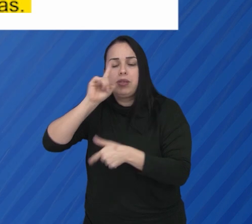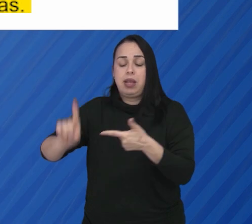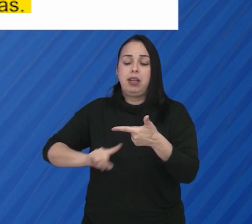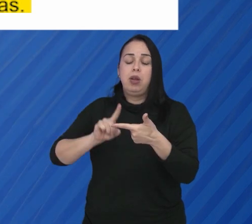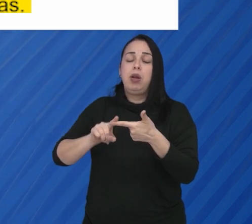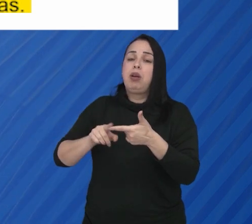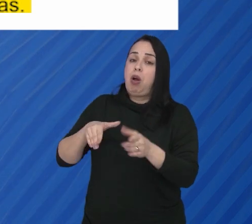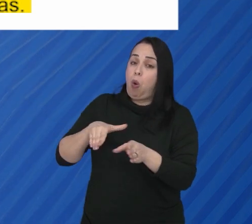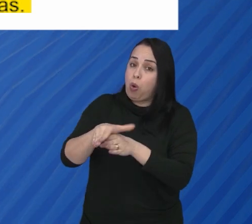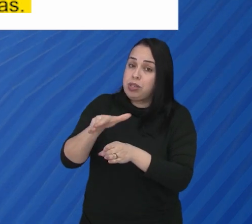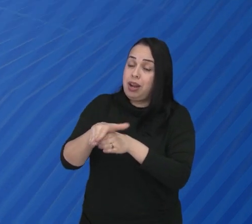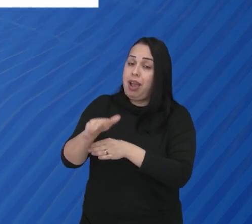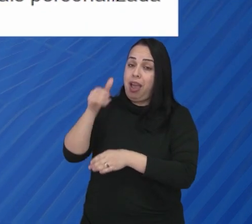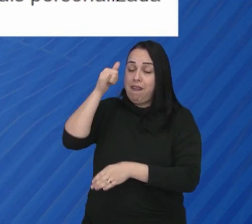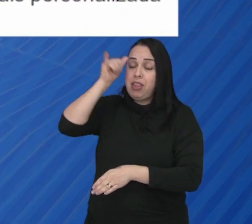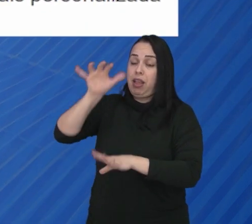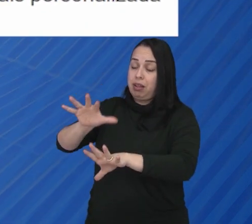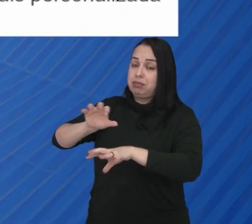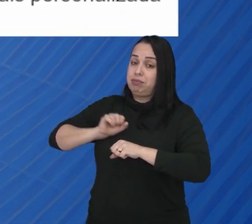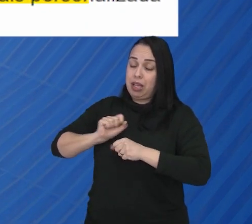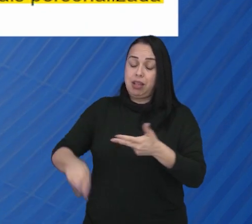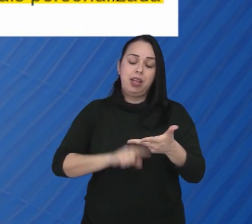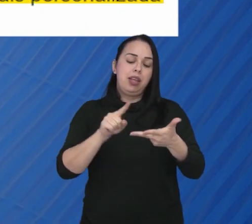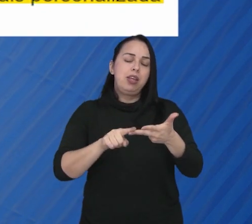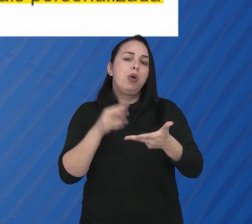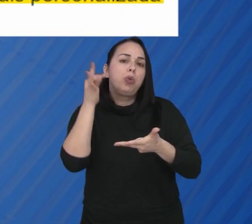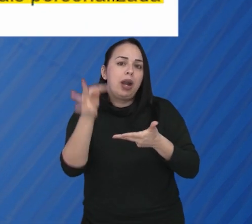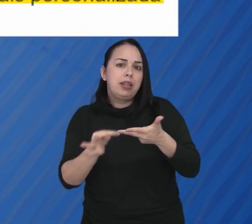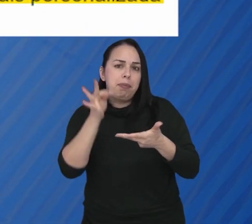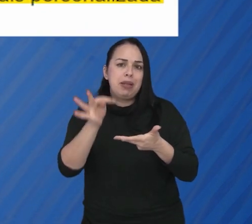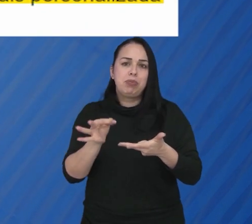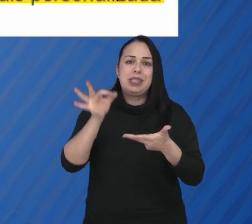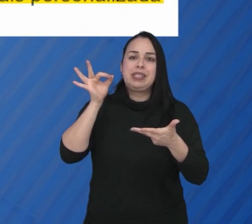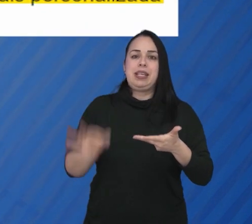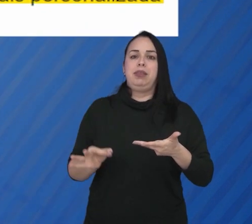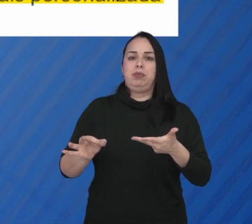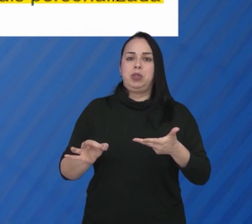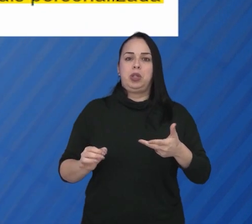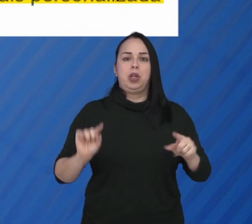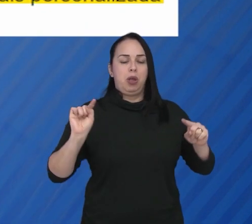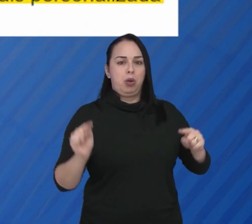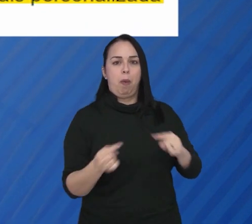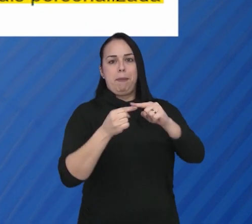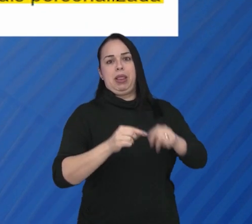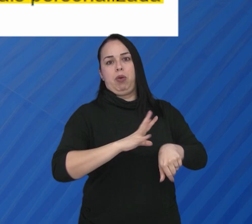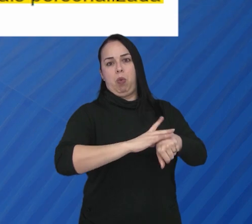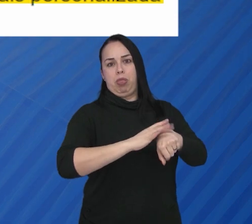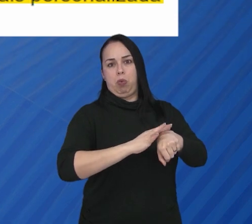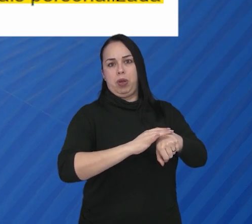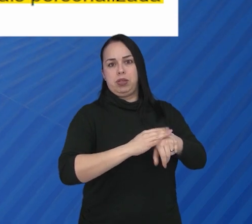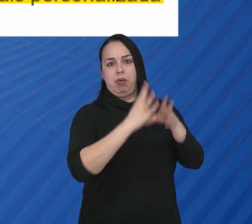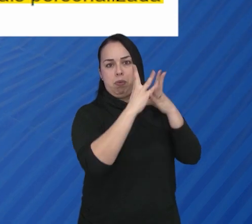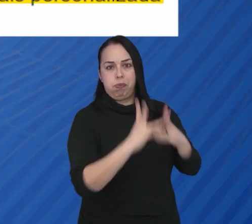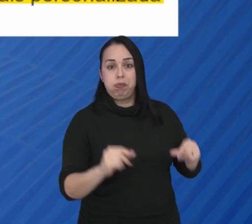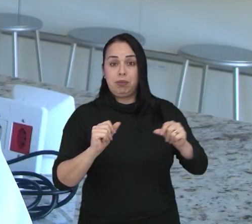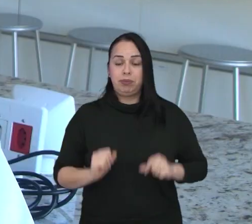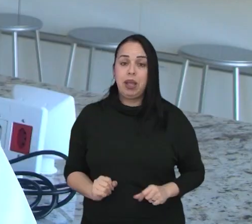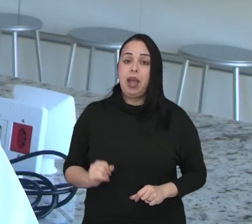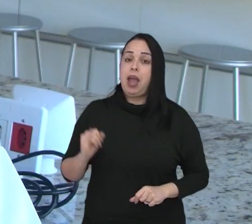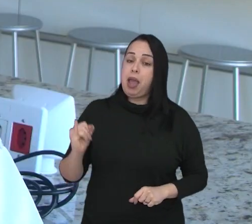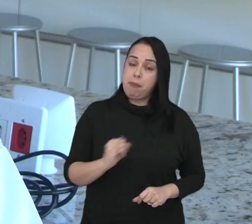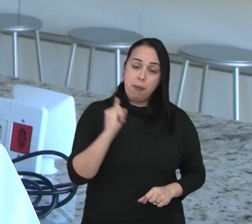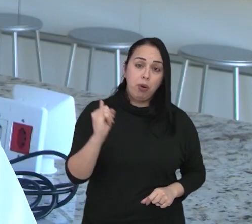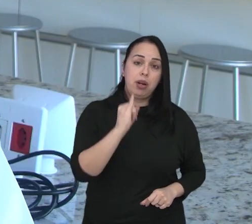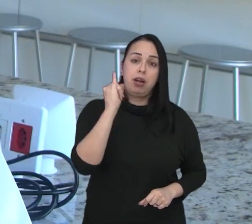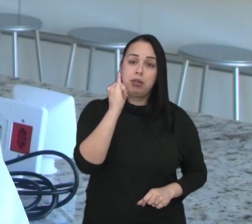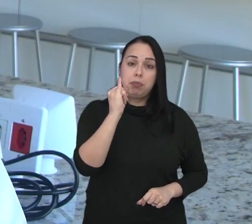doenças, trabalhar a prevenção e até mesmo a indicar tratamentos mais eficientes e assertivos. Ela é